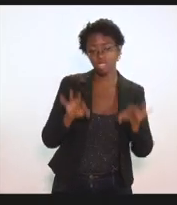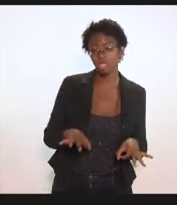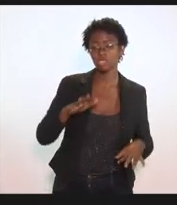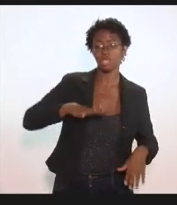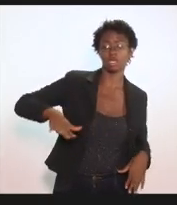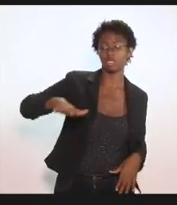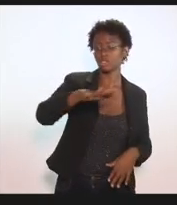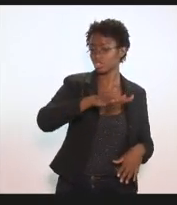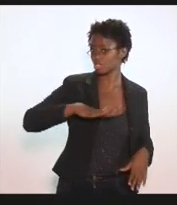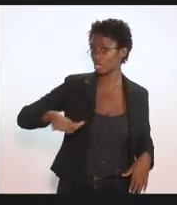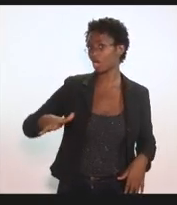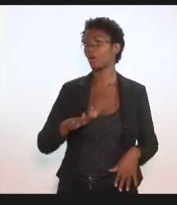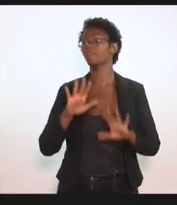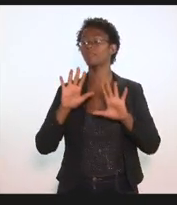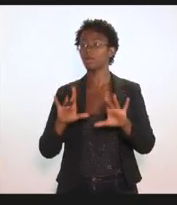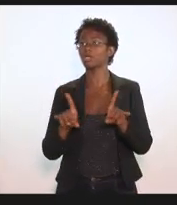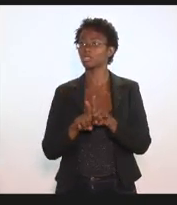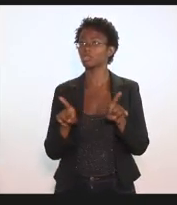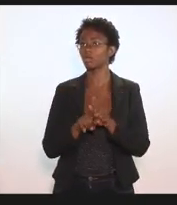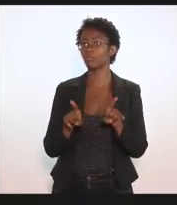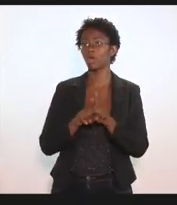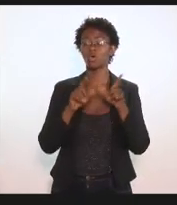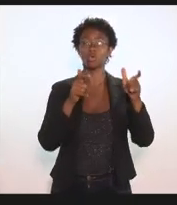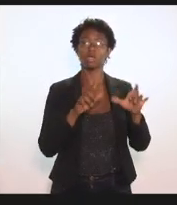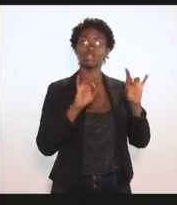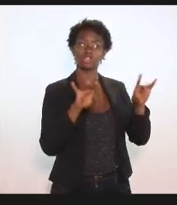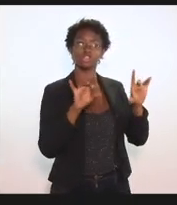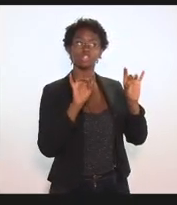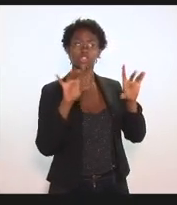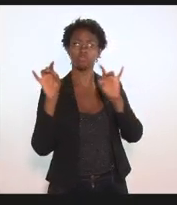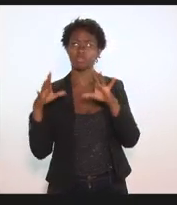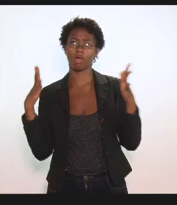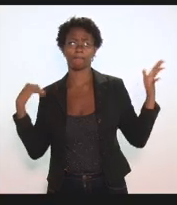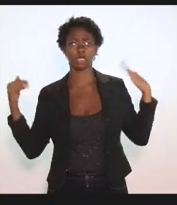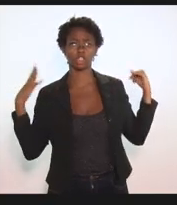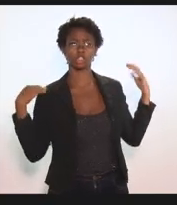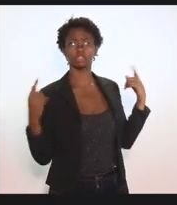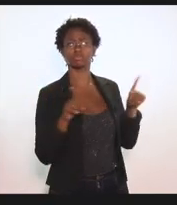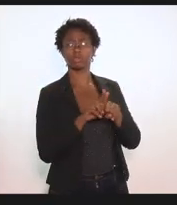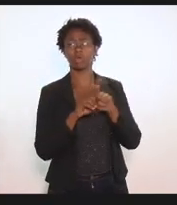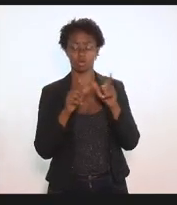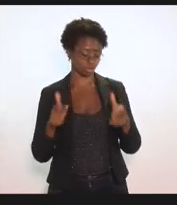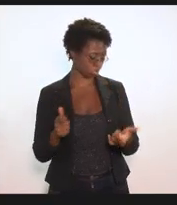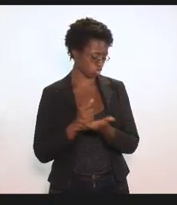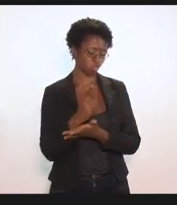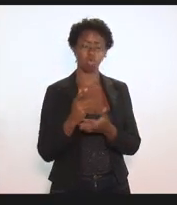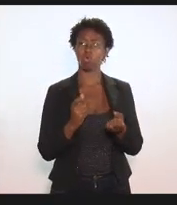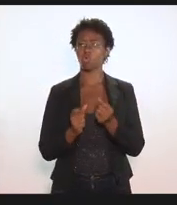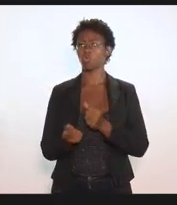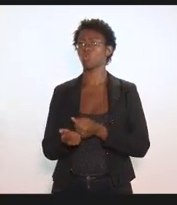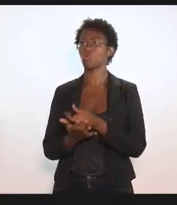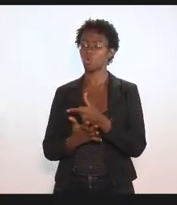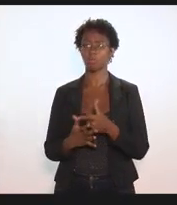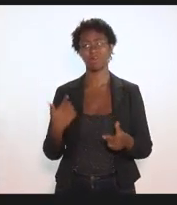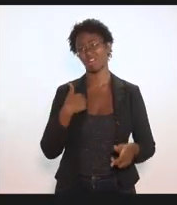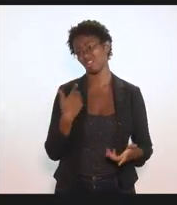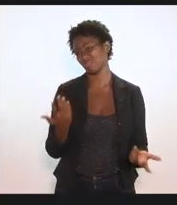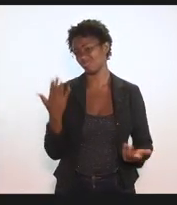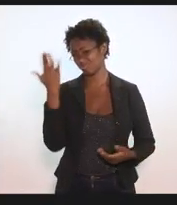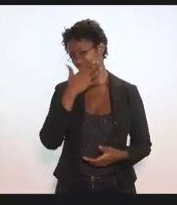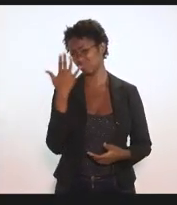região, mas também os pontos turísticos e os pontos comerciais que tem naquela região. Eu não vejo nenhum mal nisso.